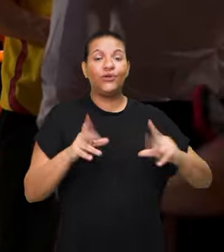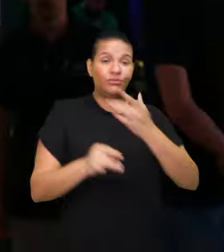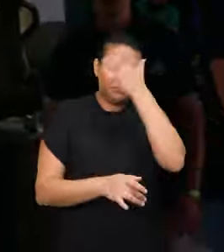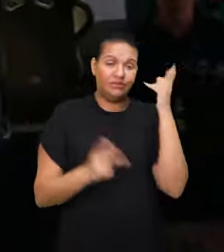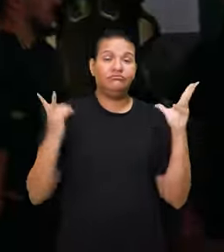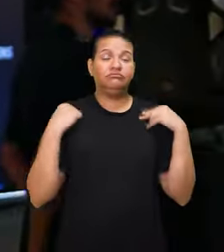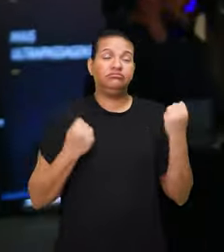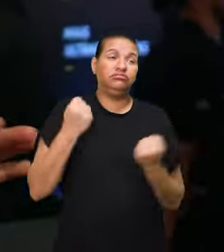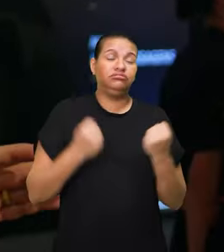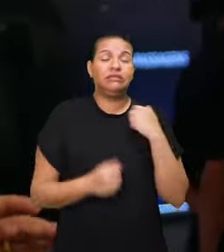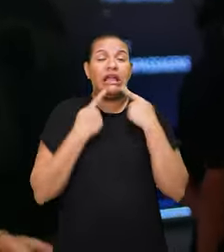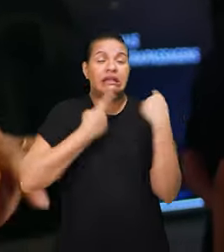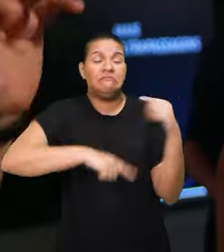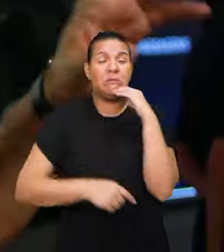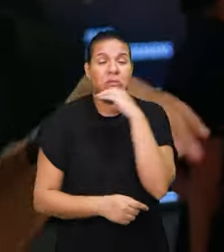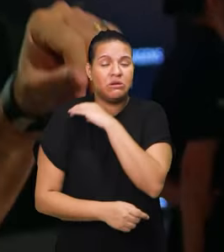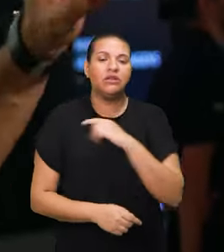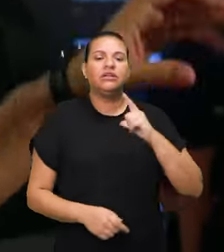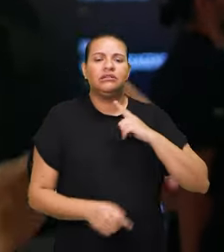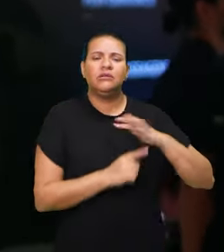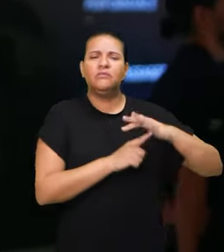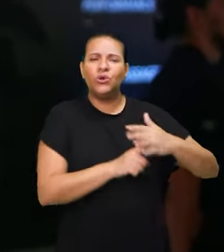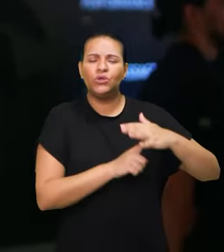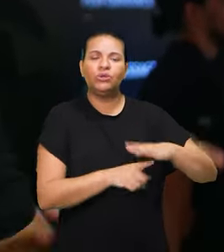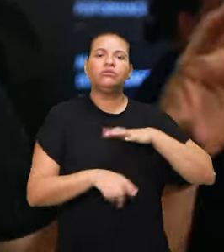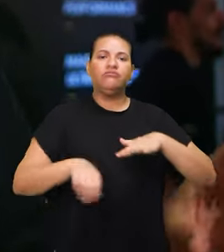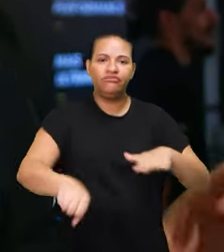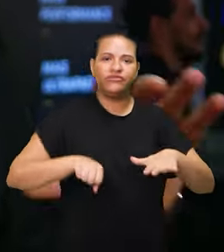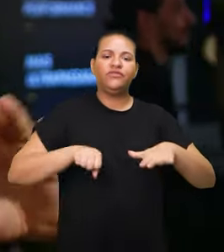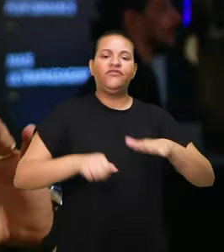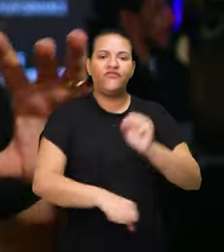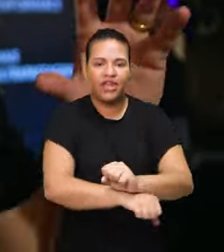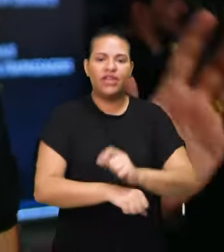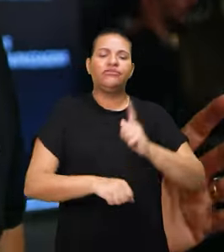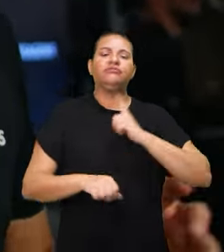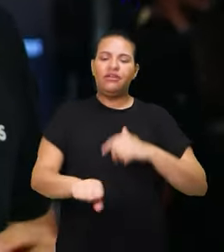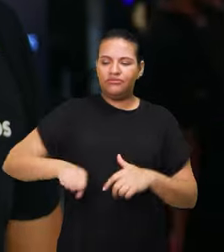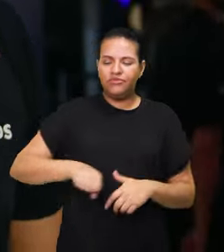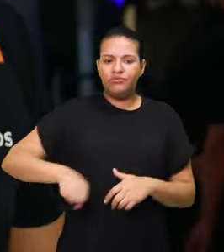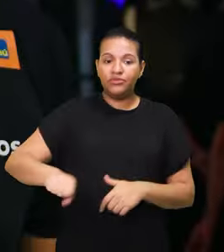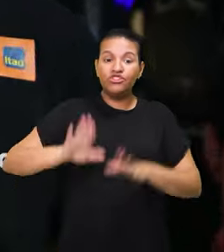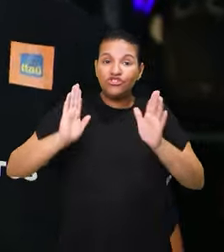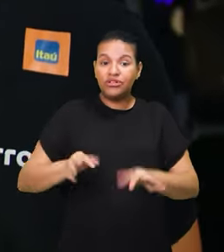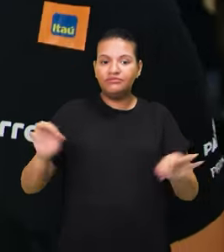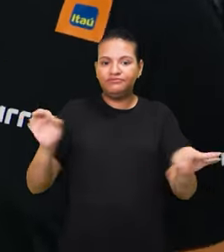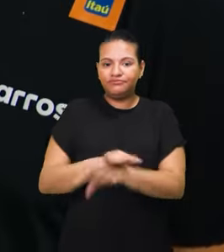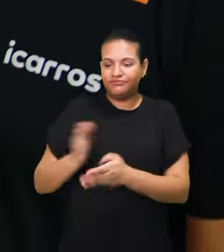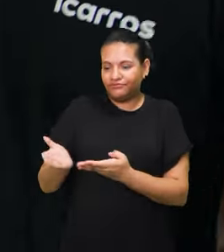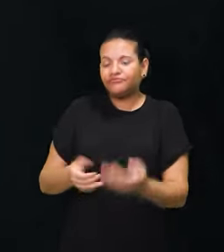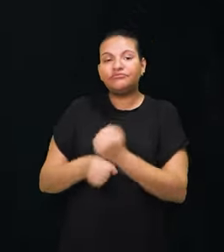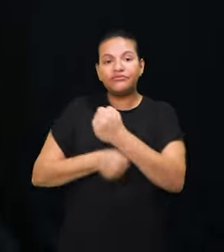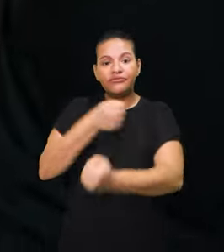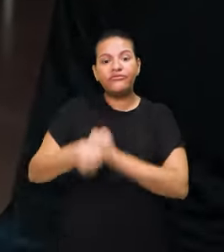todos os pilotos reclamam a gente tá vendo os elementos tem aerofólio tem motor tem freio câmbio tá todo ele aqui desmontado Qual é o carro novo que a gente